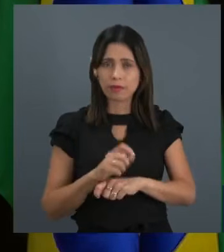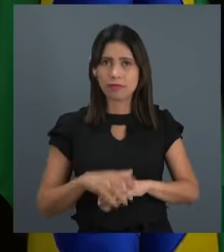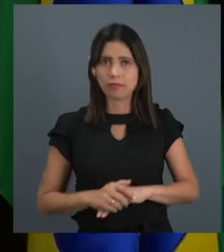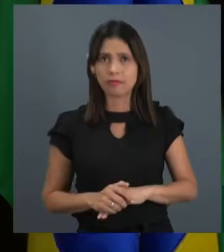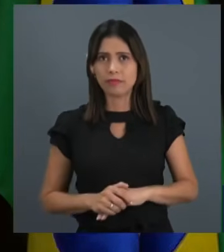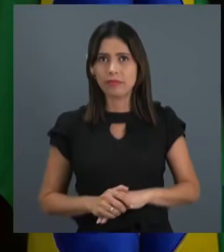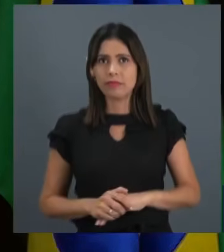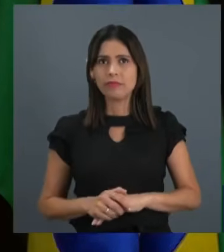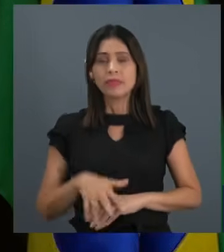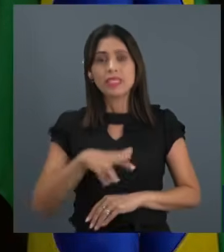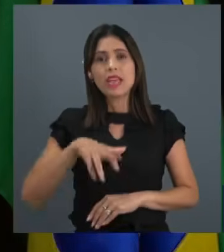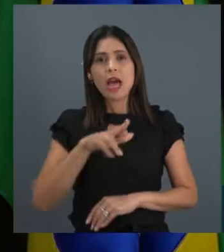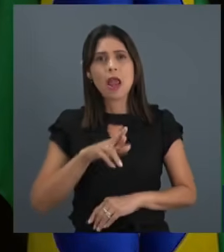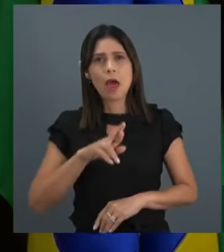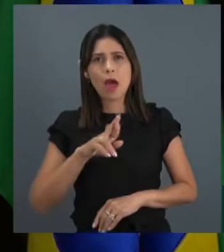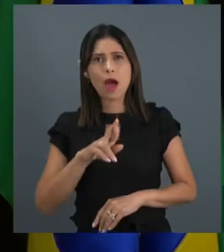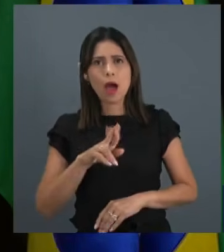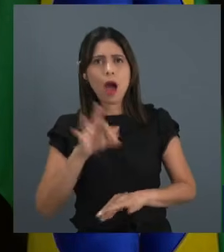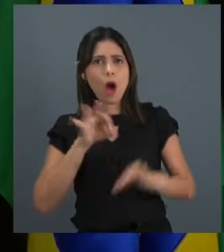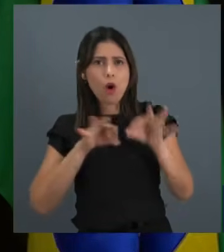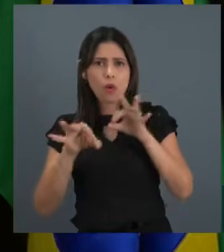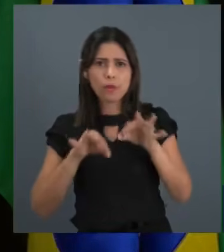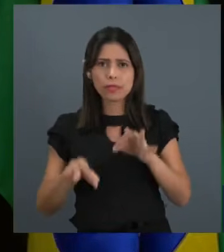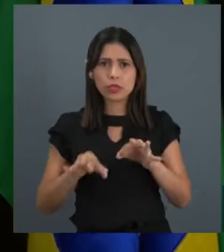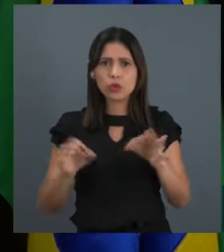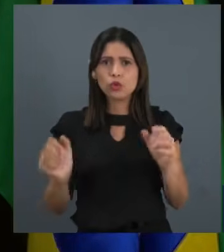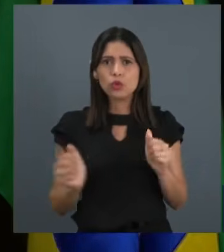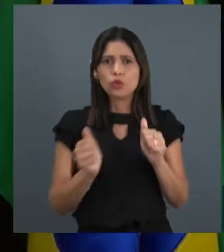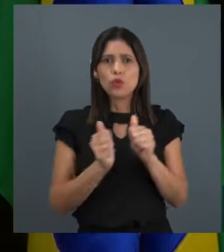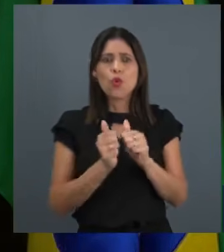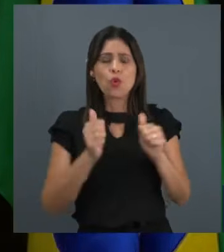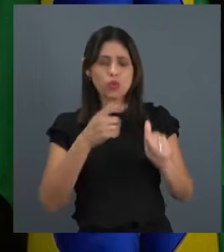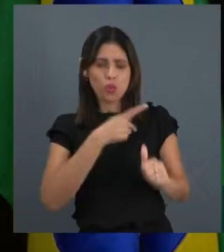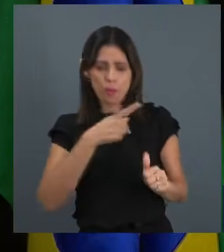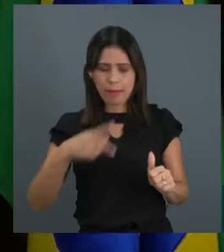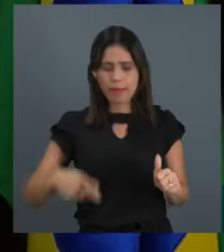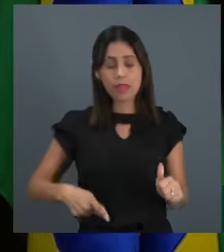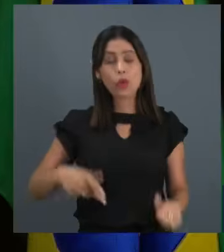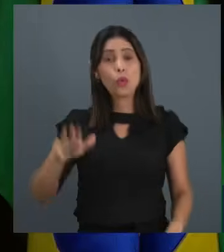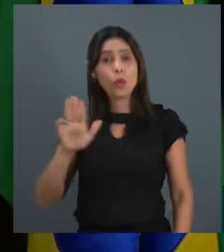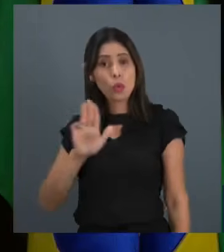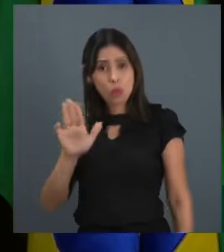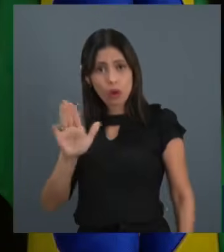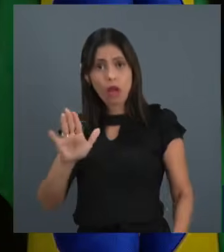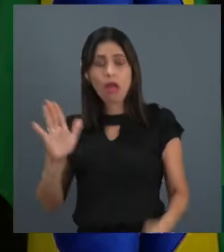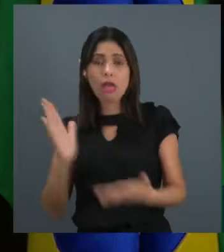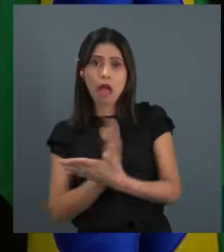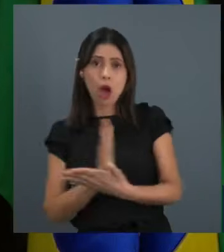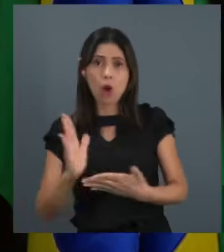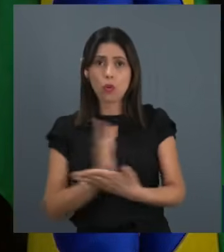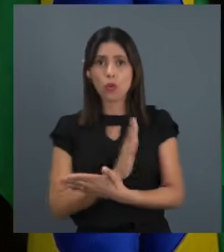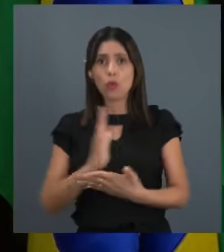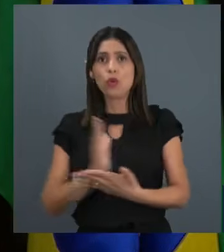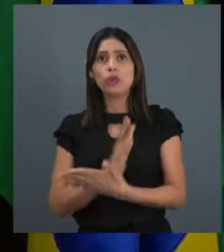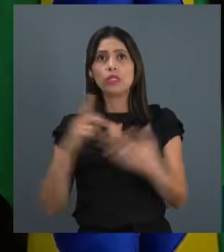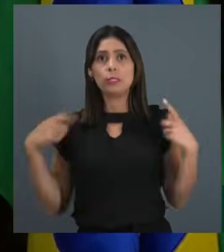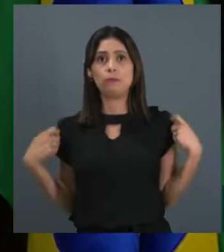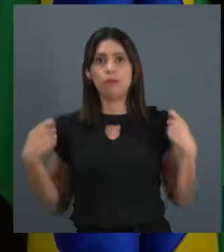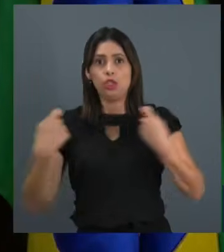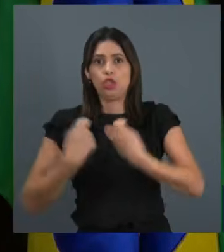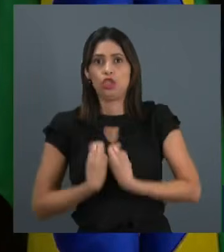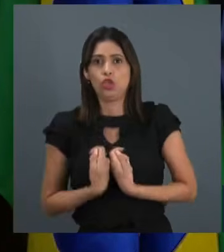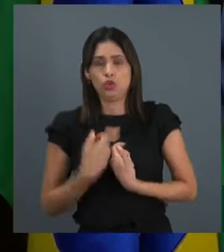com o regime ditatorial formado por Lula e alguns ministros do STF. Mas olha o que está acontecendo, que não está sendo